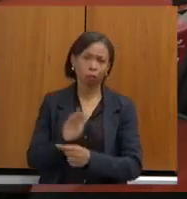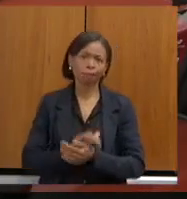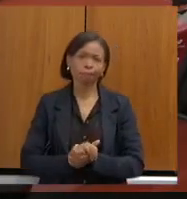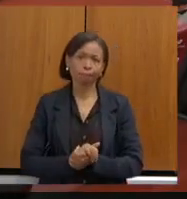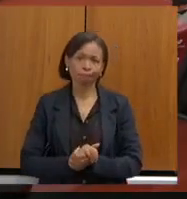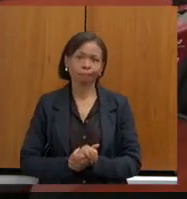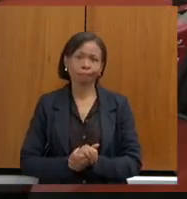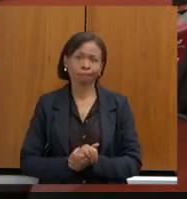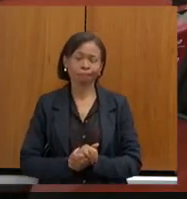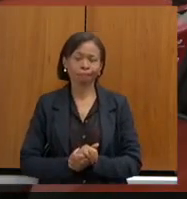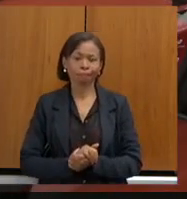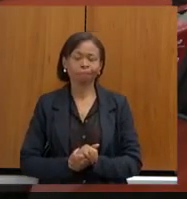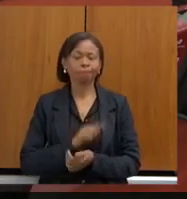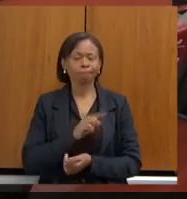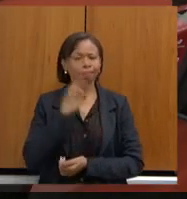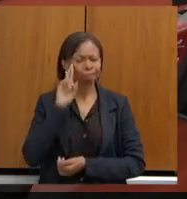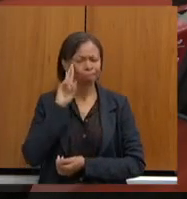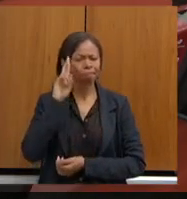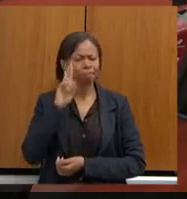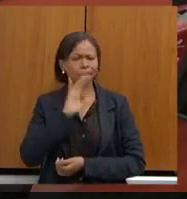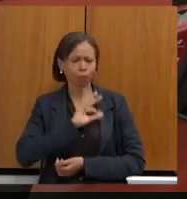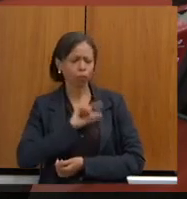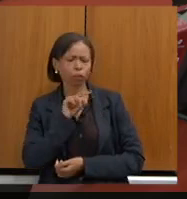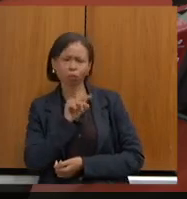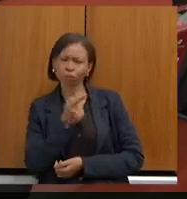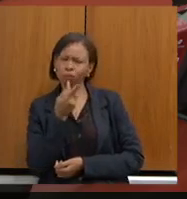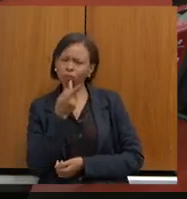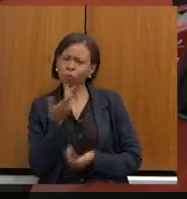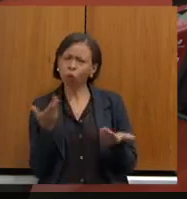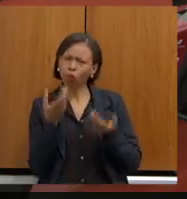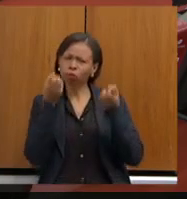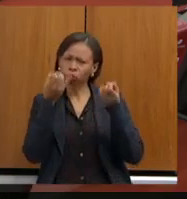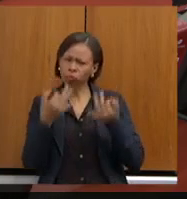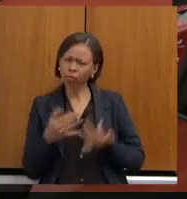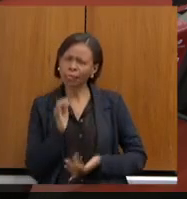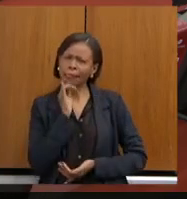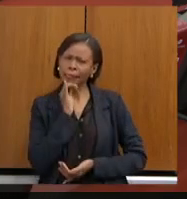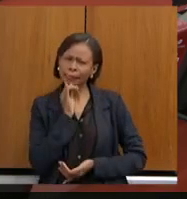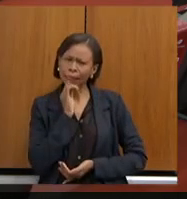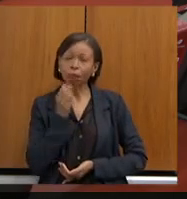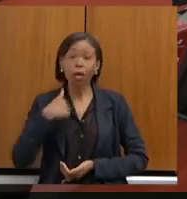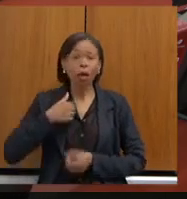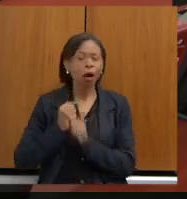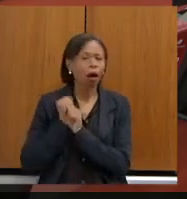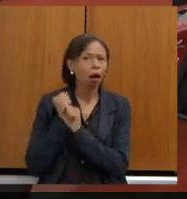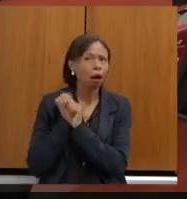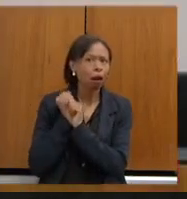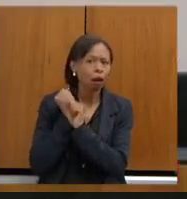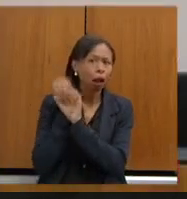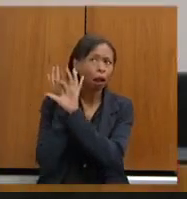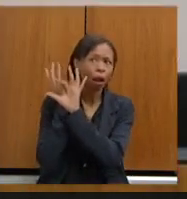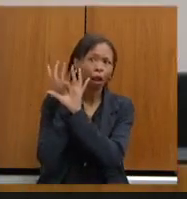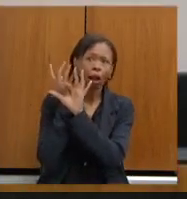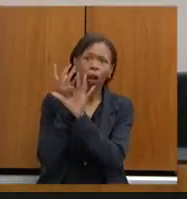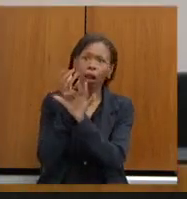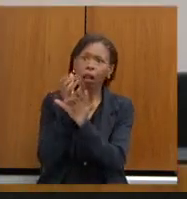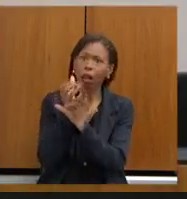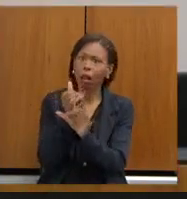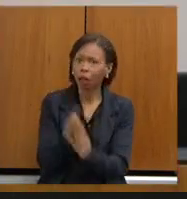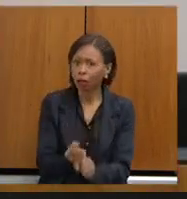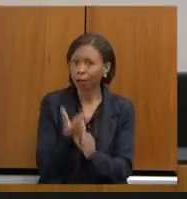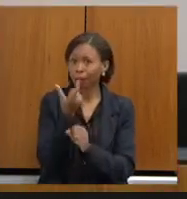o exemplo que eu trouxe aqui a demonstração o que eu venho falando há anos essa casa há mais de duas décadas já